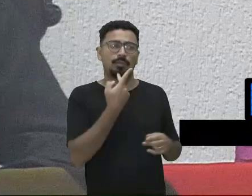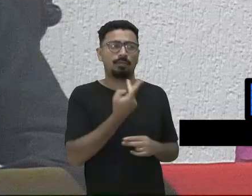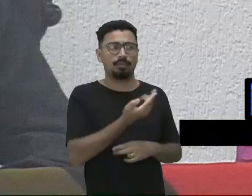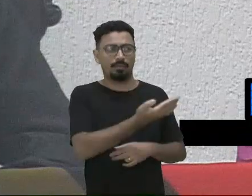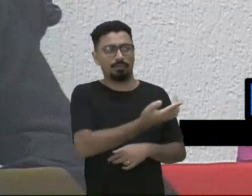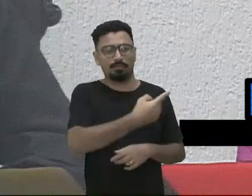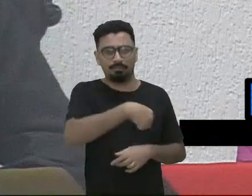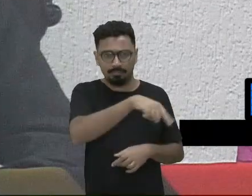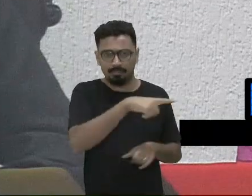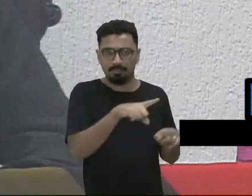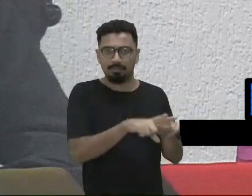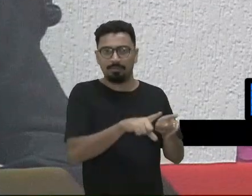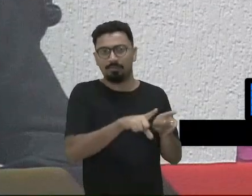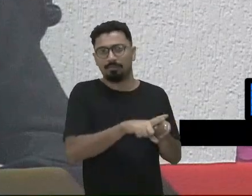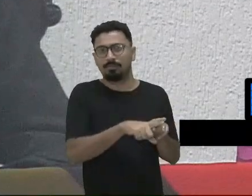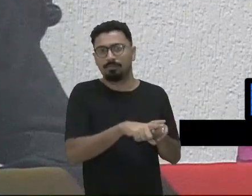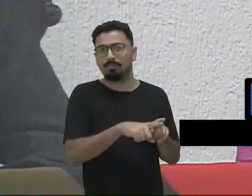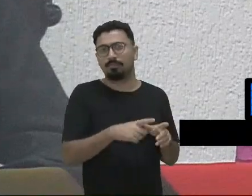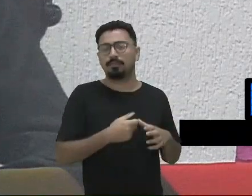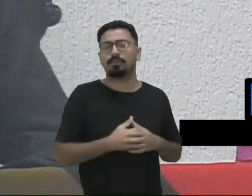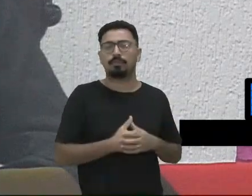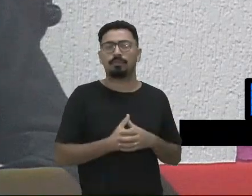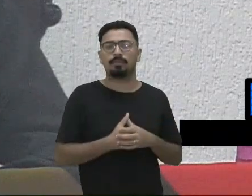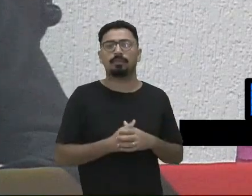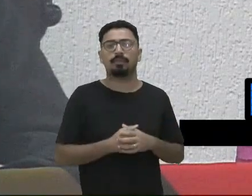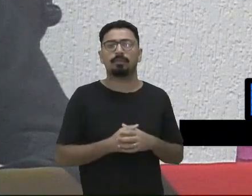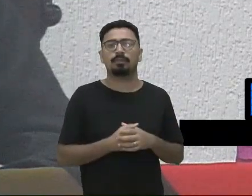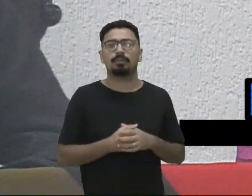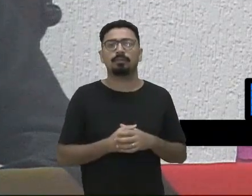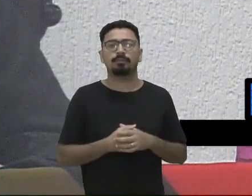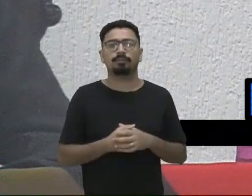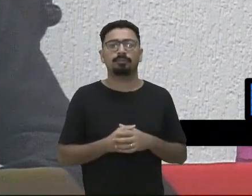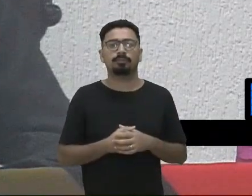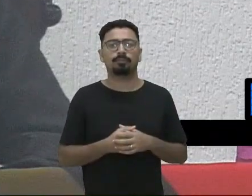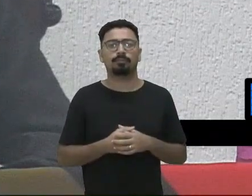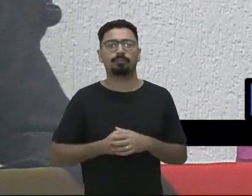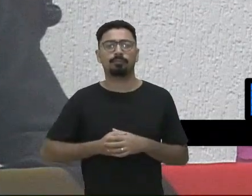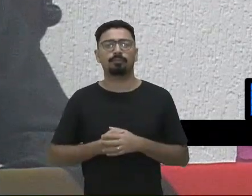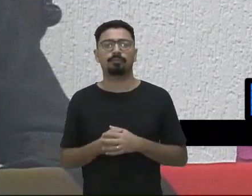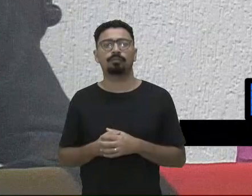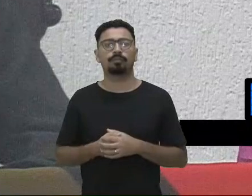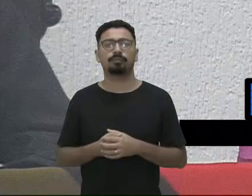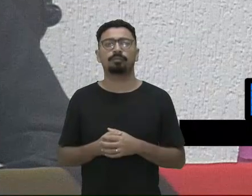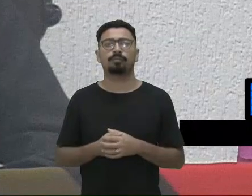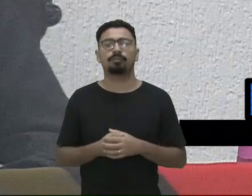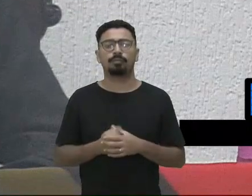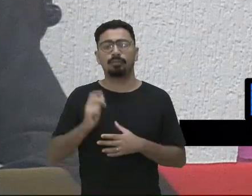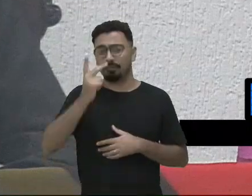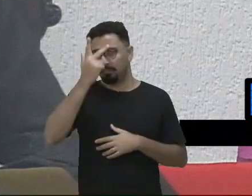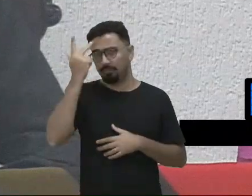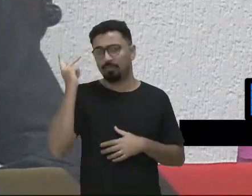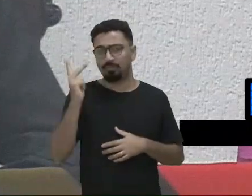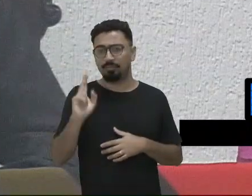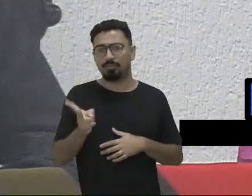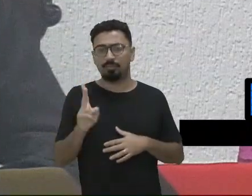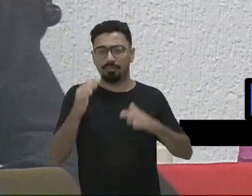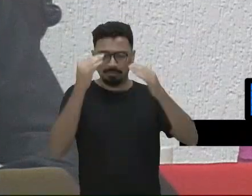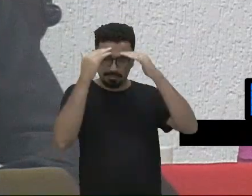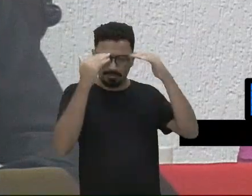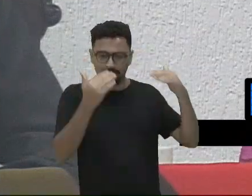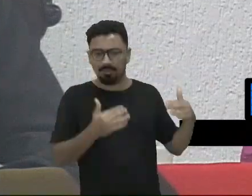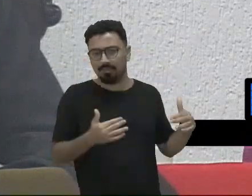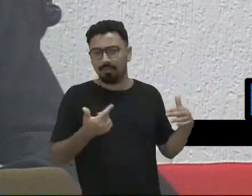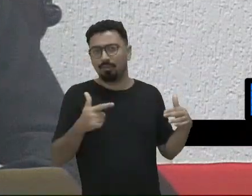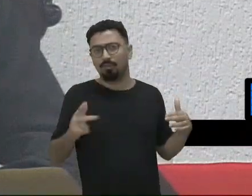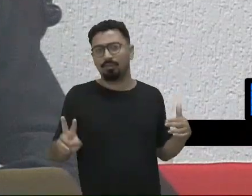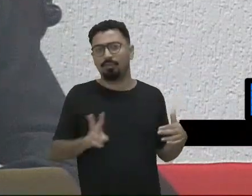falaram tão brilhantemente, estão em constante desrespeito, em constante